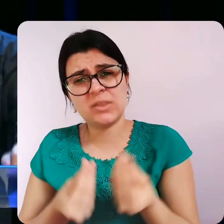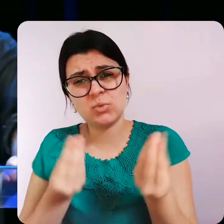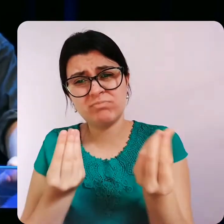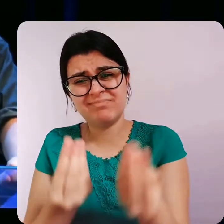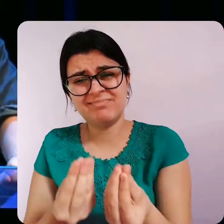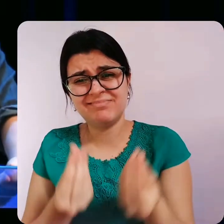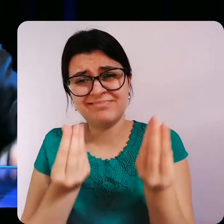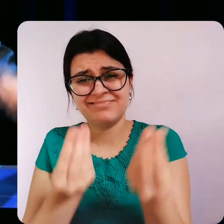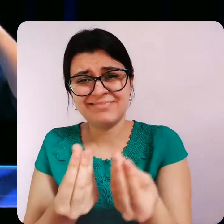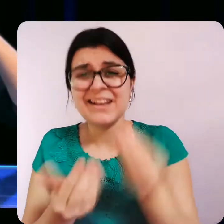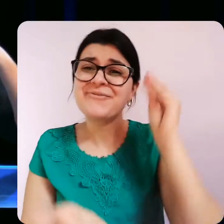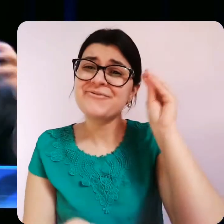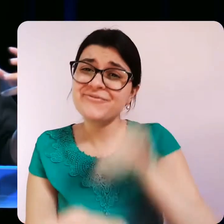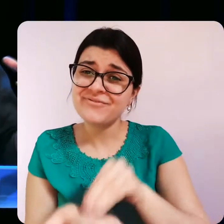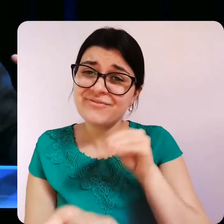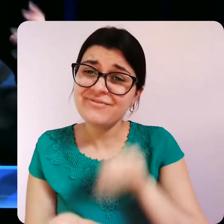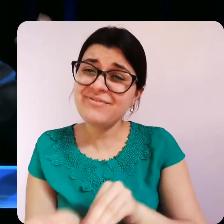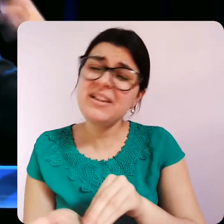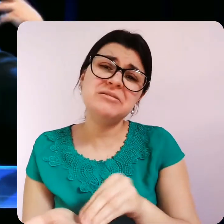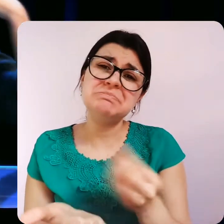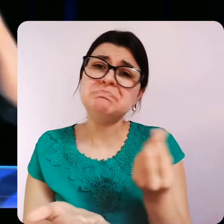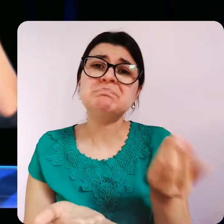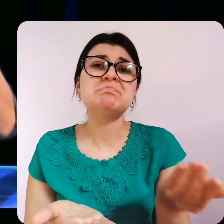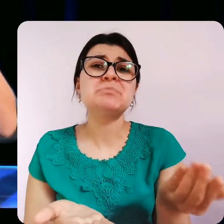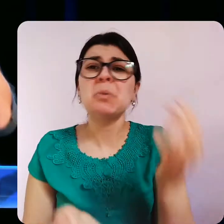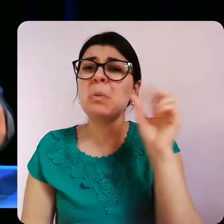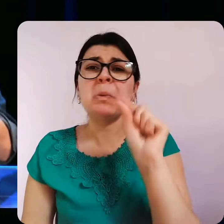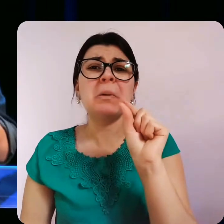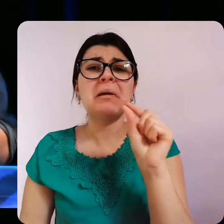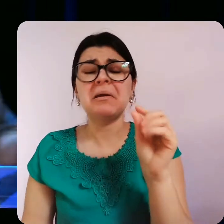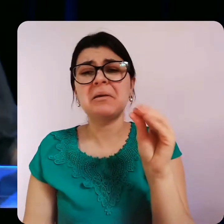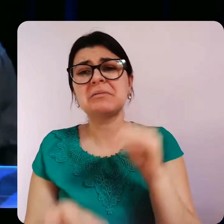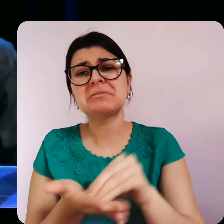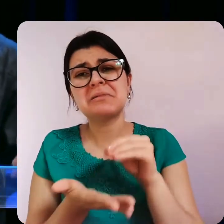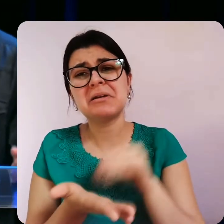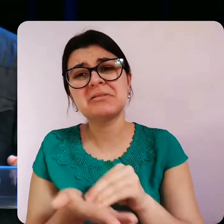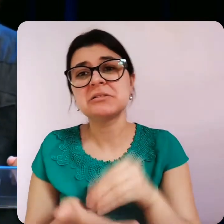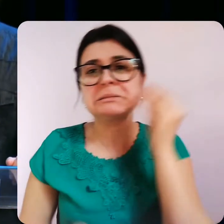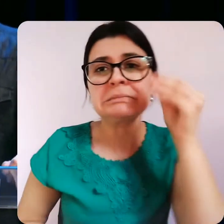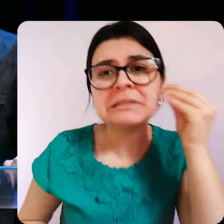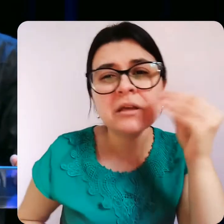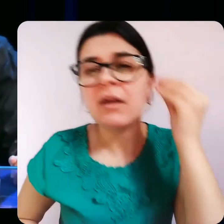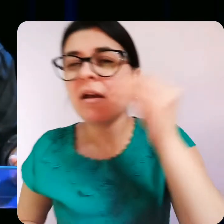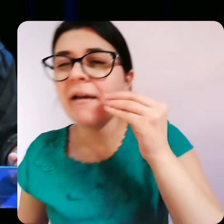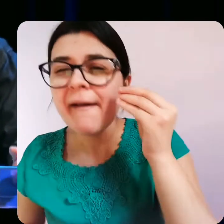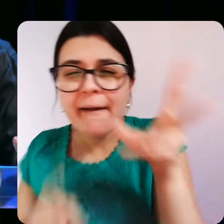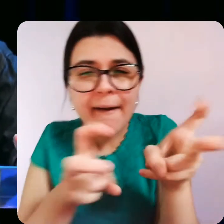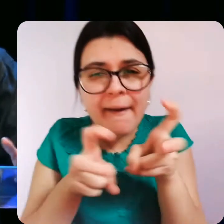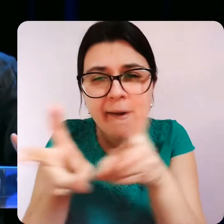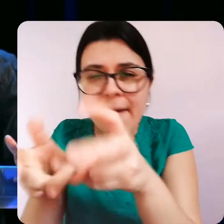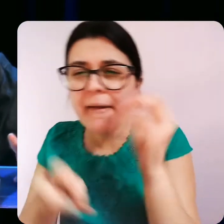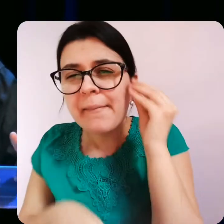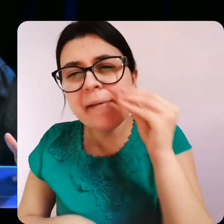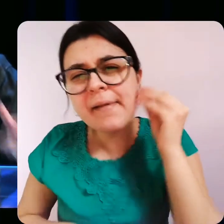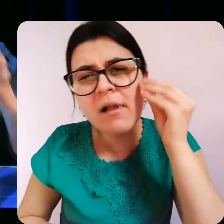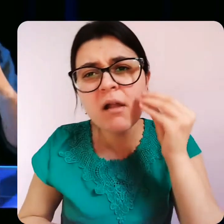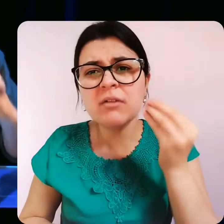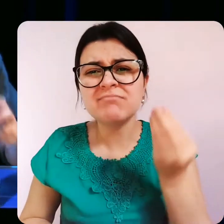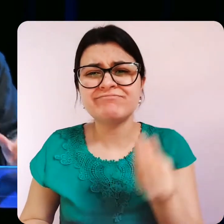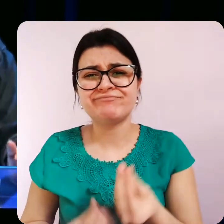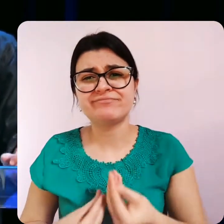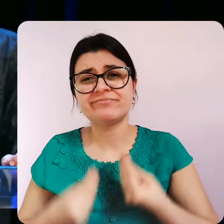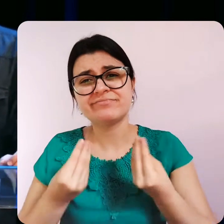com o mundo. A gente sabe que as coisas deveriam ser de um jeito que não é. Todos nós sabemos que a